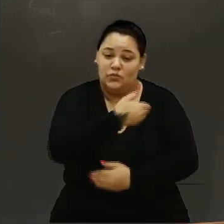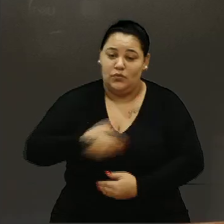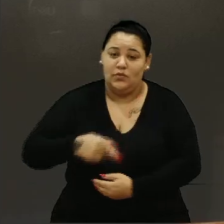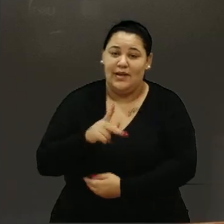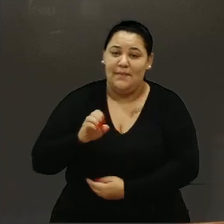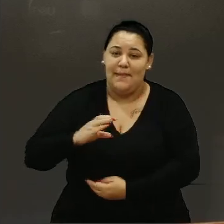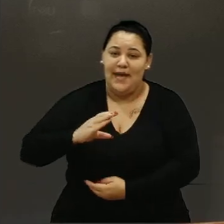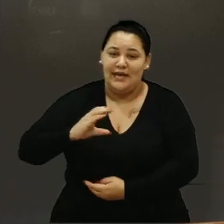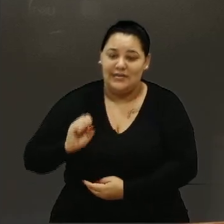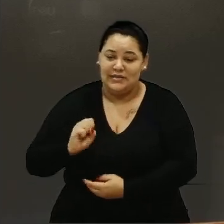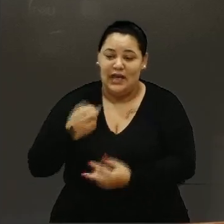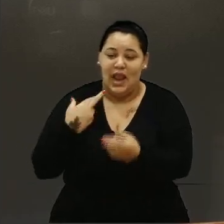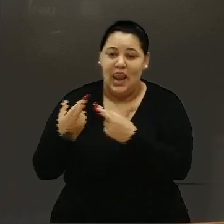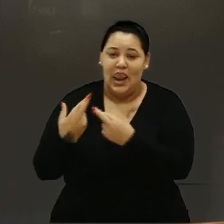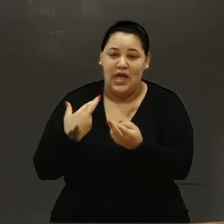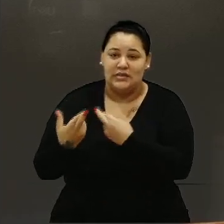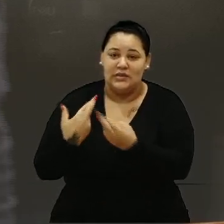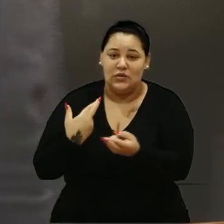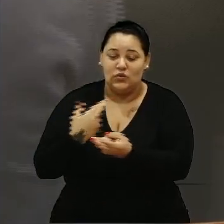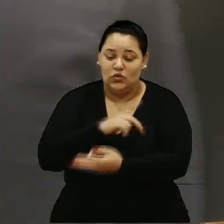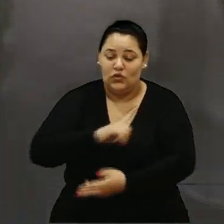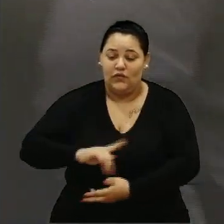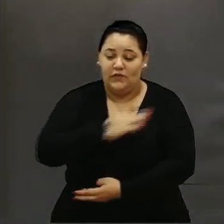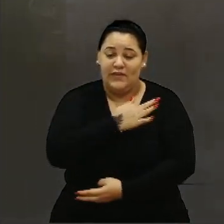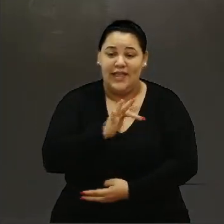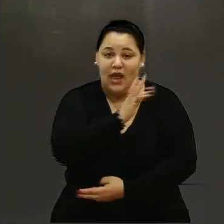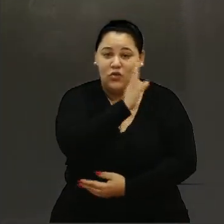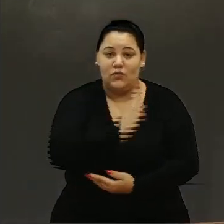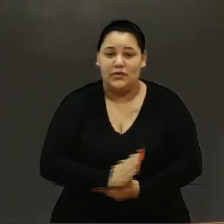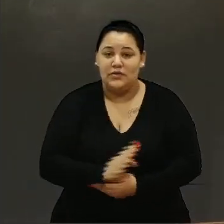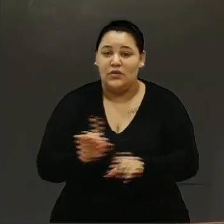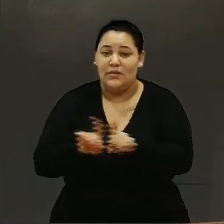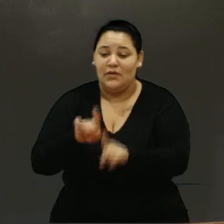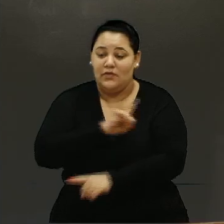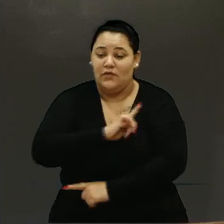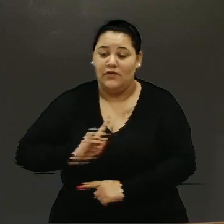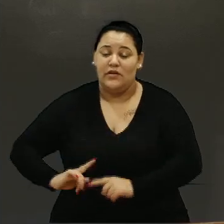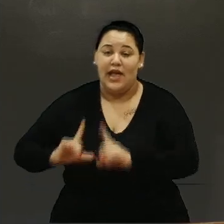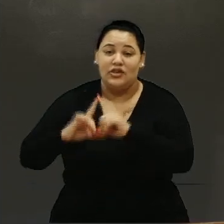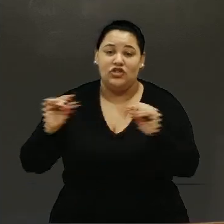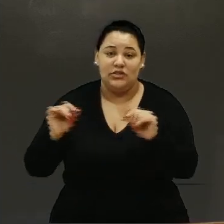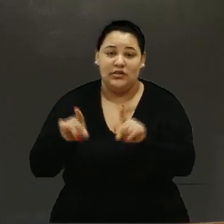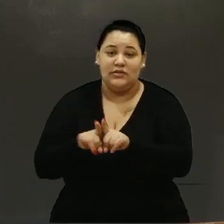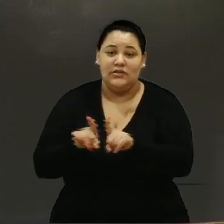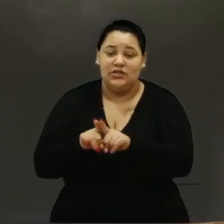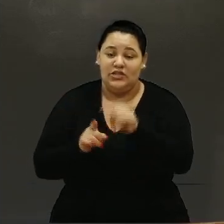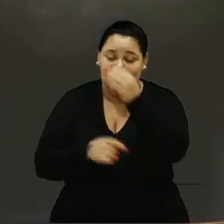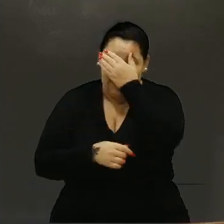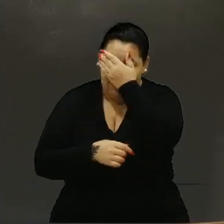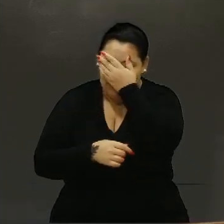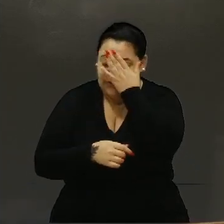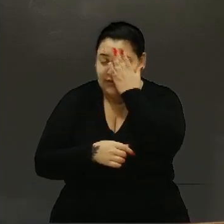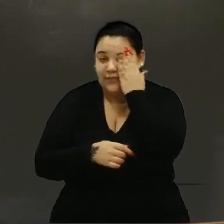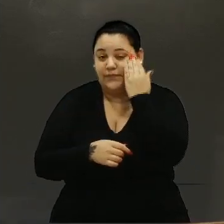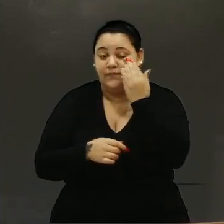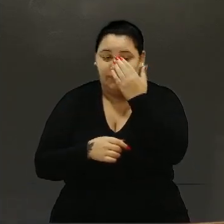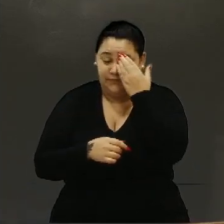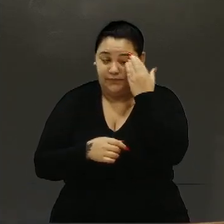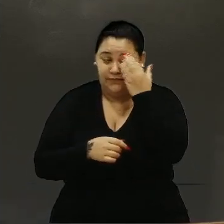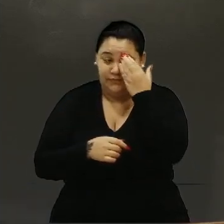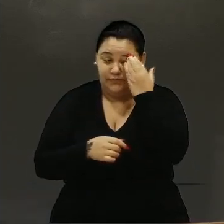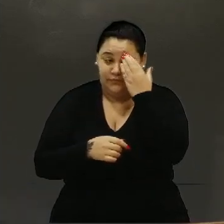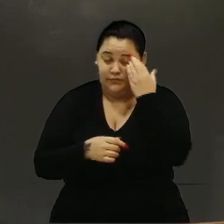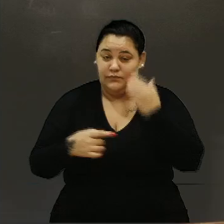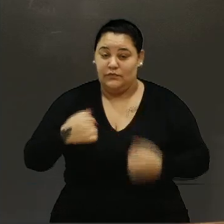pela relação entre o governo federal do Brasil e o governo da China. São 27 bilhões de reais em investimento na